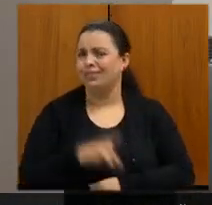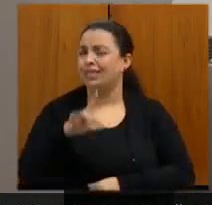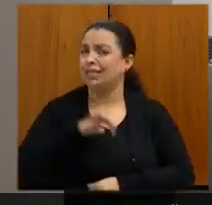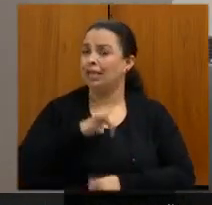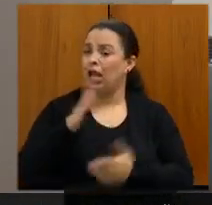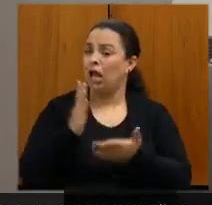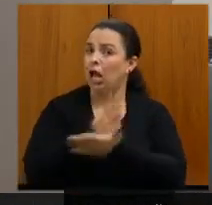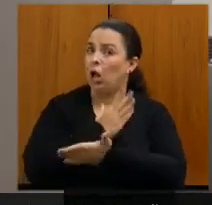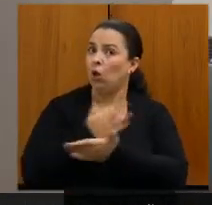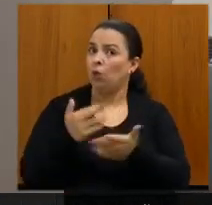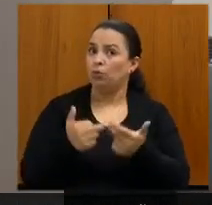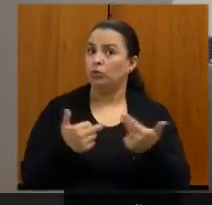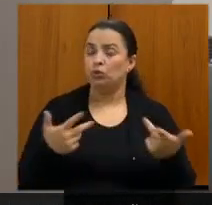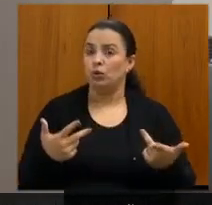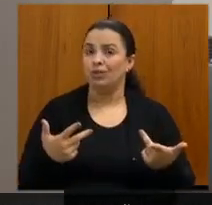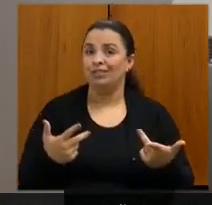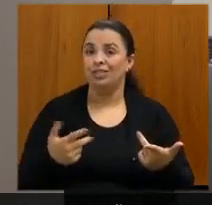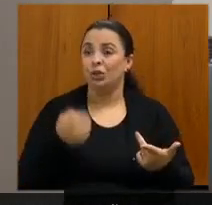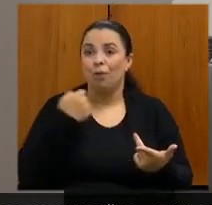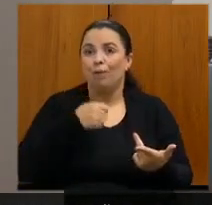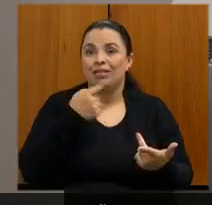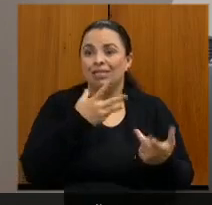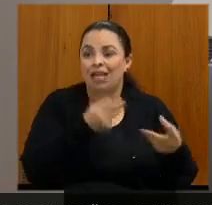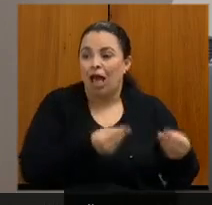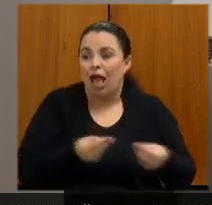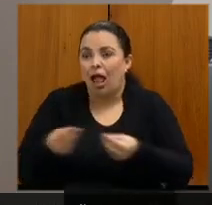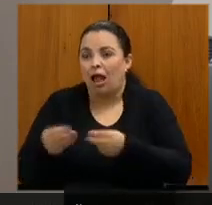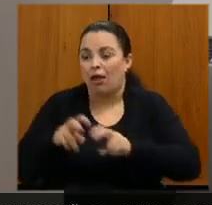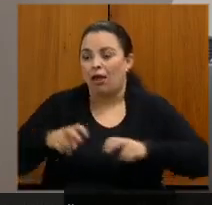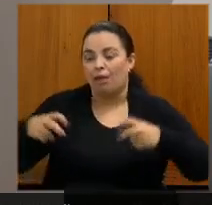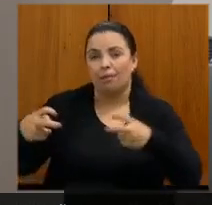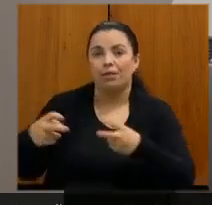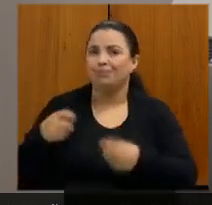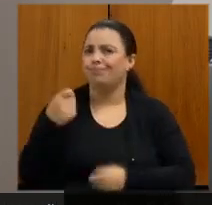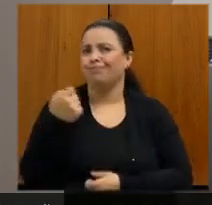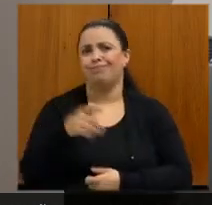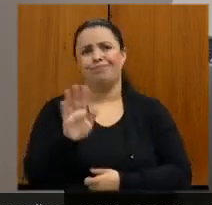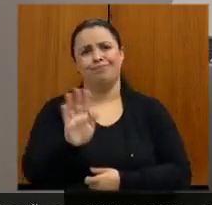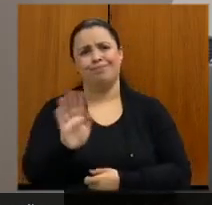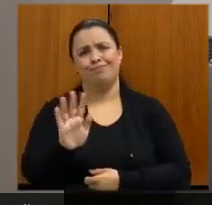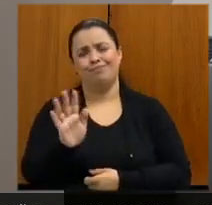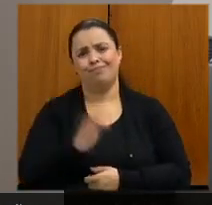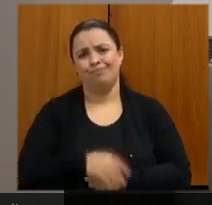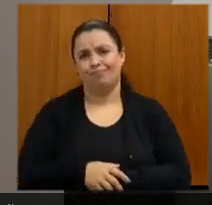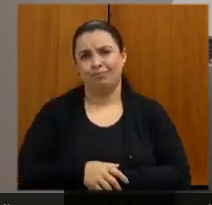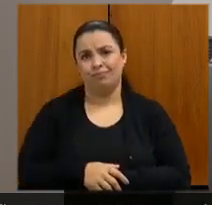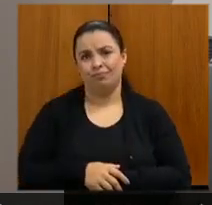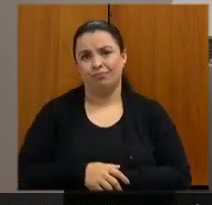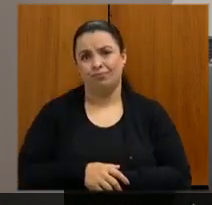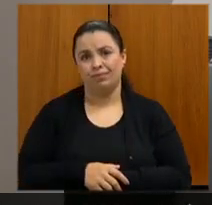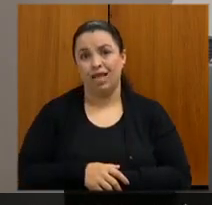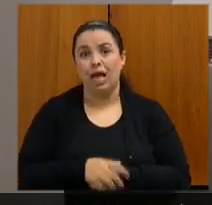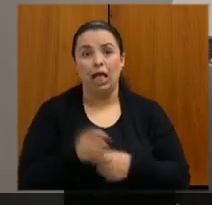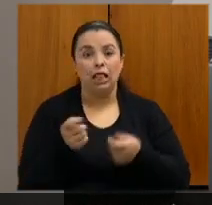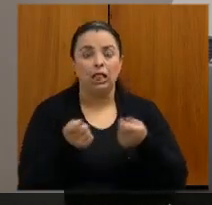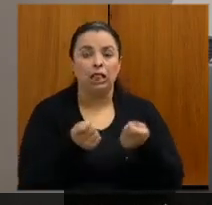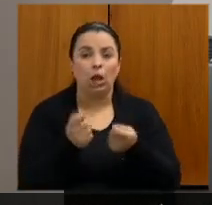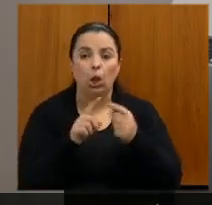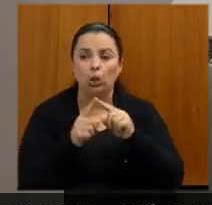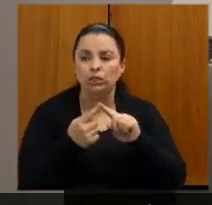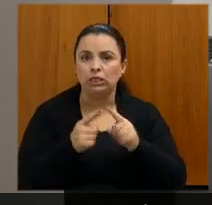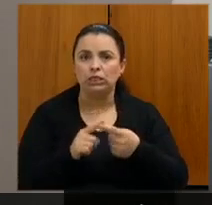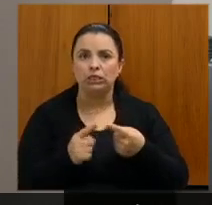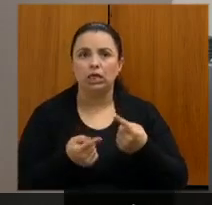coisas que sequer deveriam ir para a mesa se quer não abrisse negociação para se